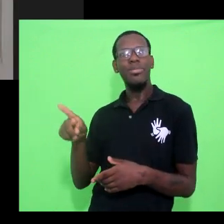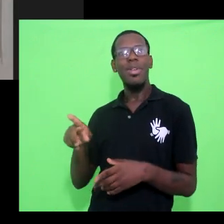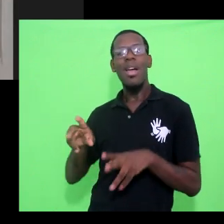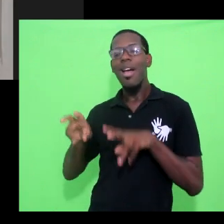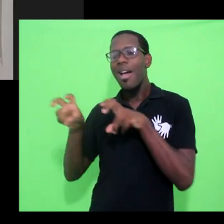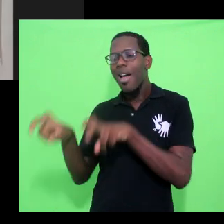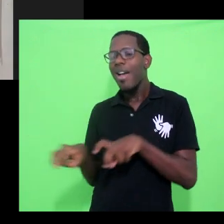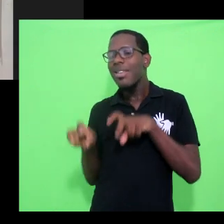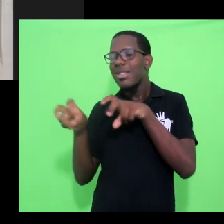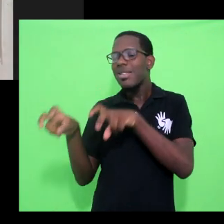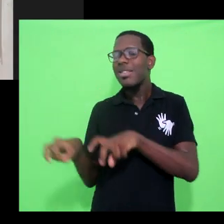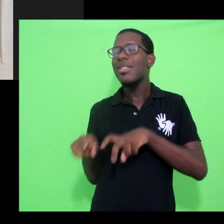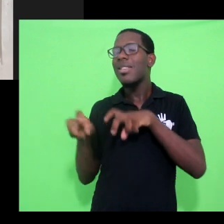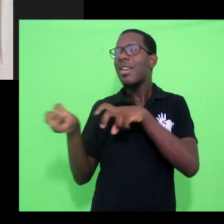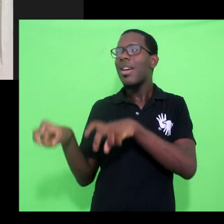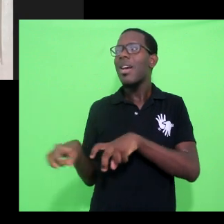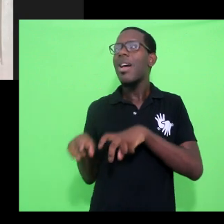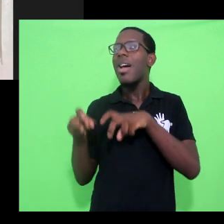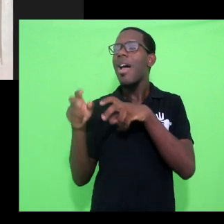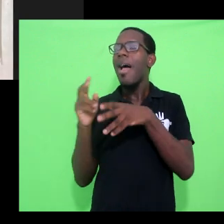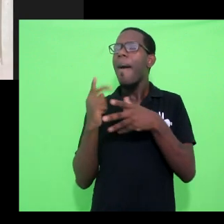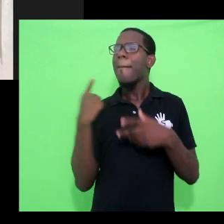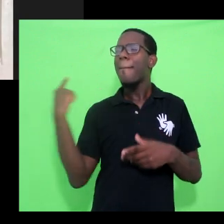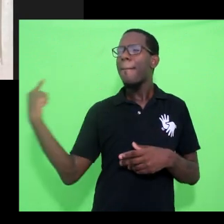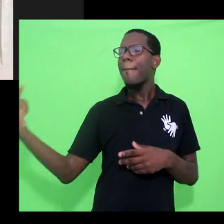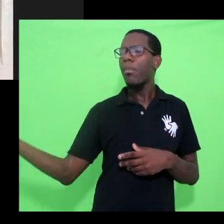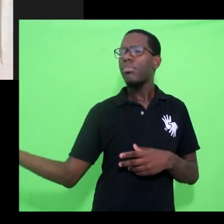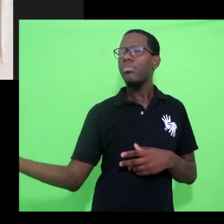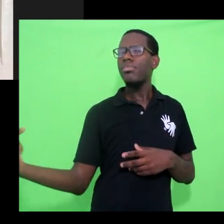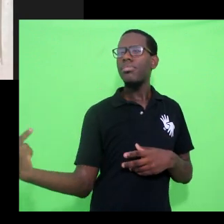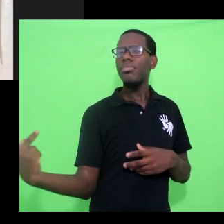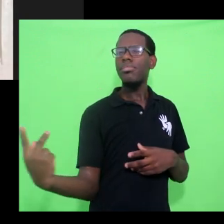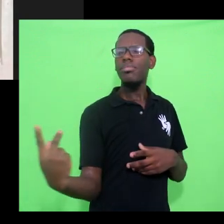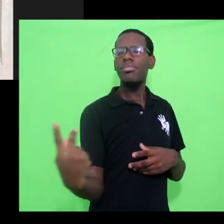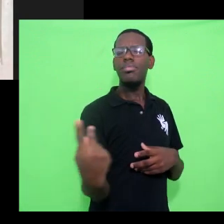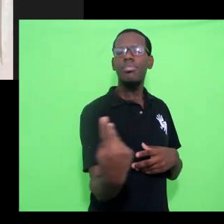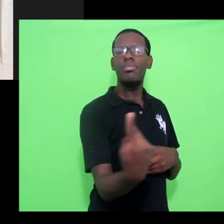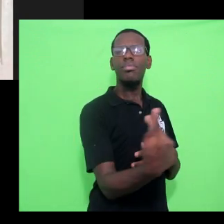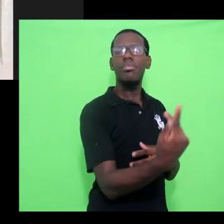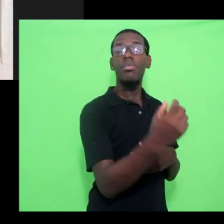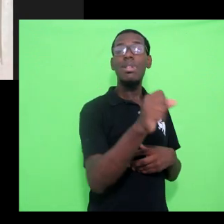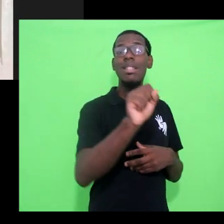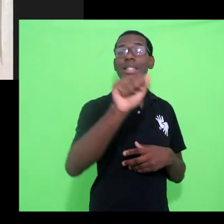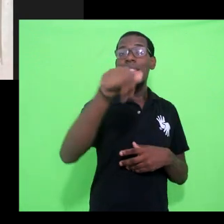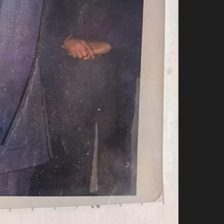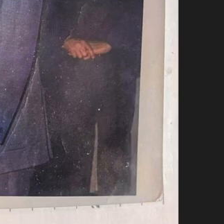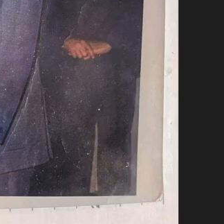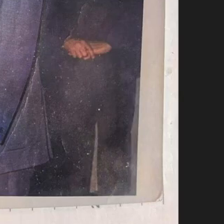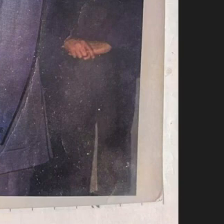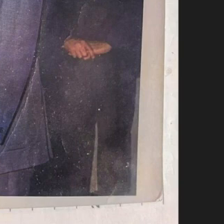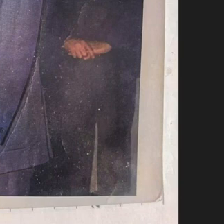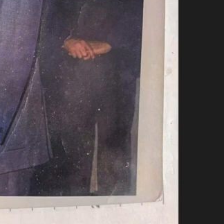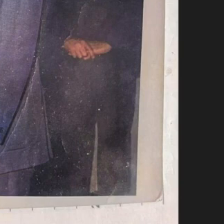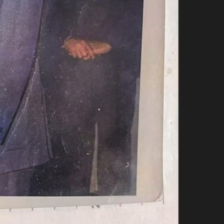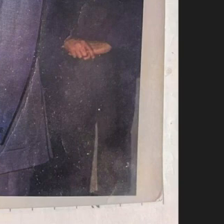Serra de Sítio do Contrário, passamos em Santana das Palmeiras.